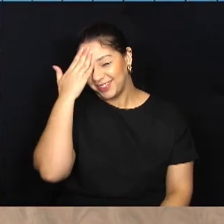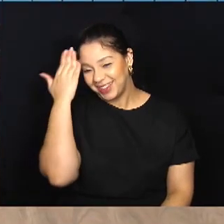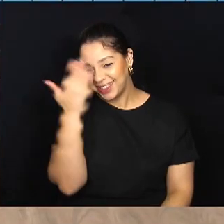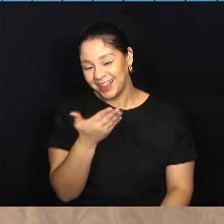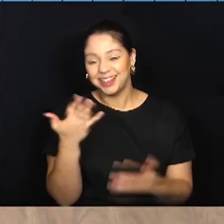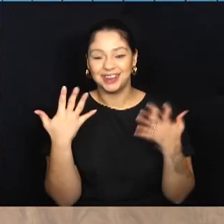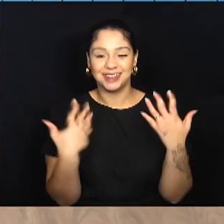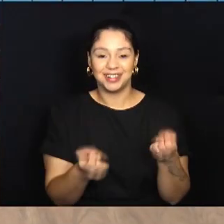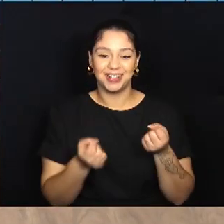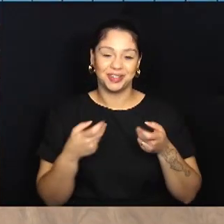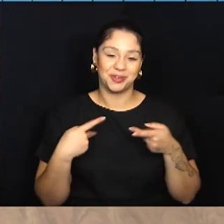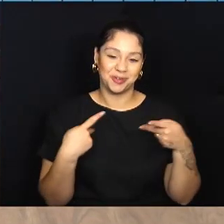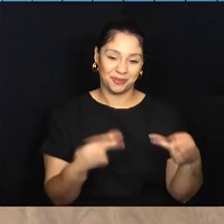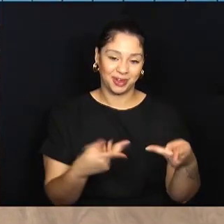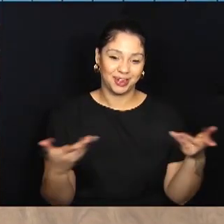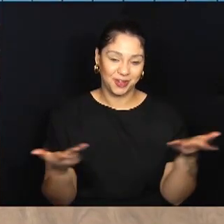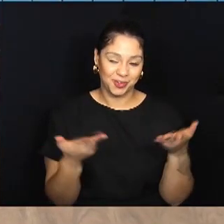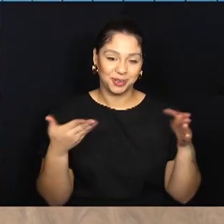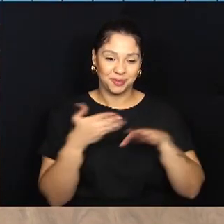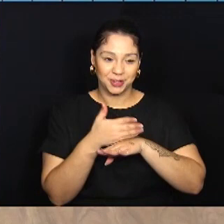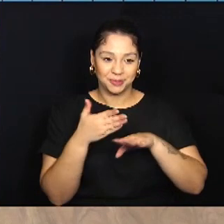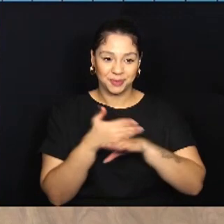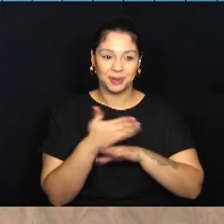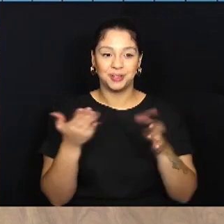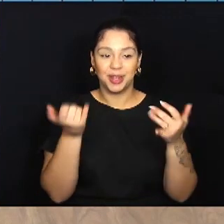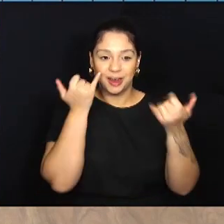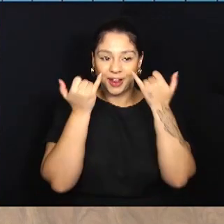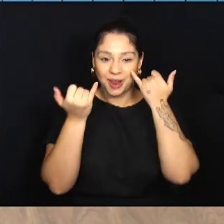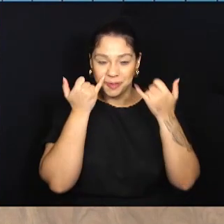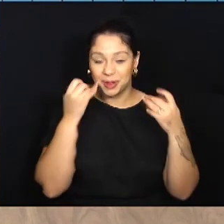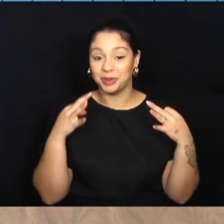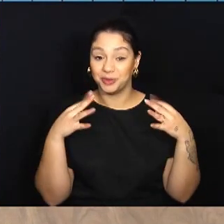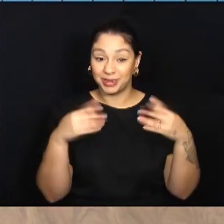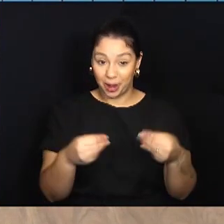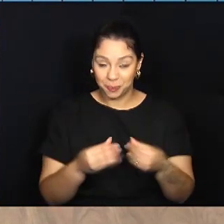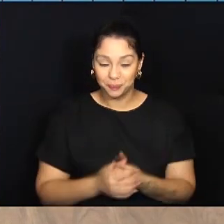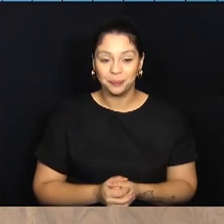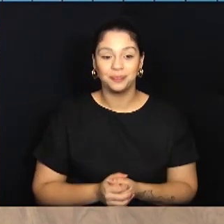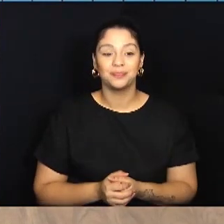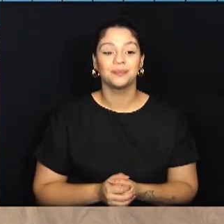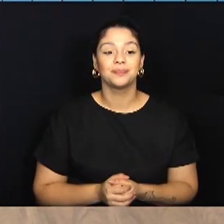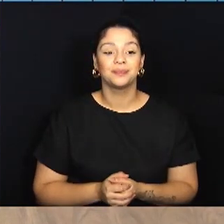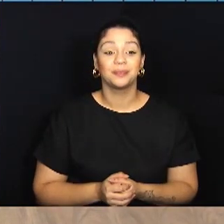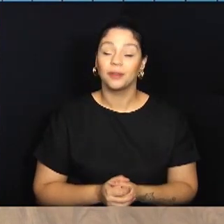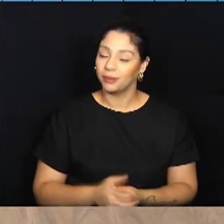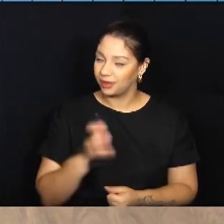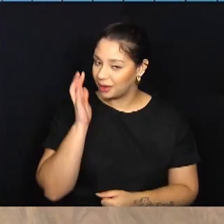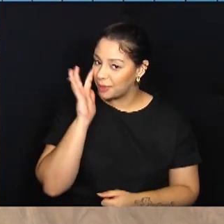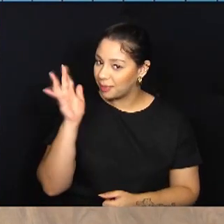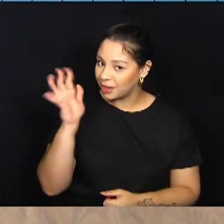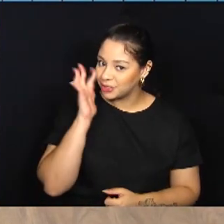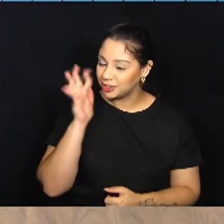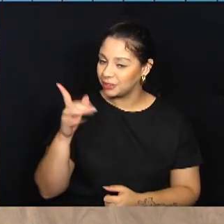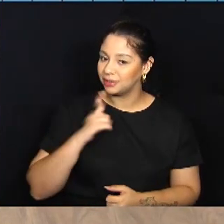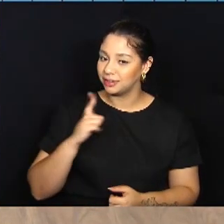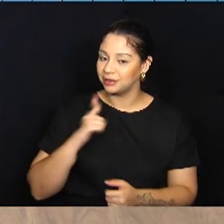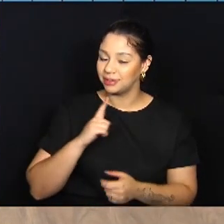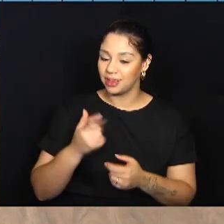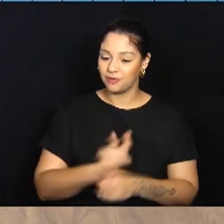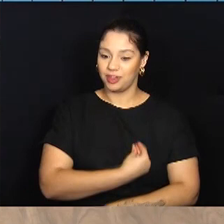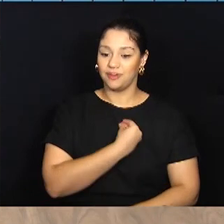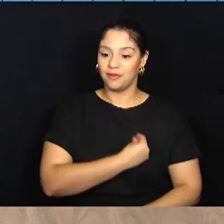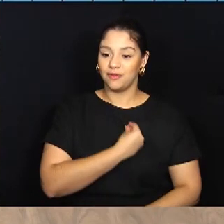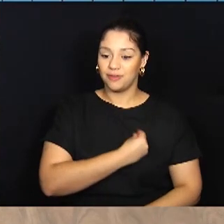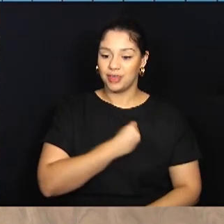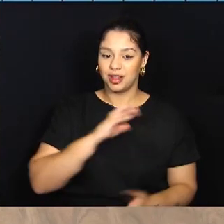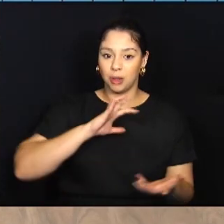aceito o convite para participarem aqui do Câmara Total. E imagino que a vida de vocês mudou bastante, né? Daquele